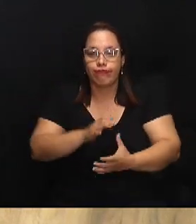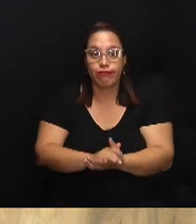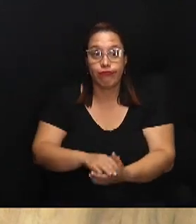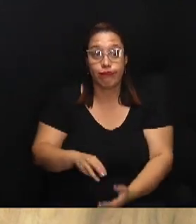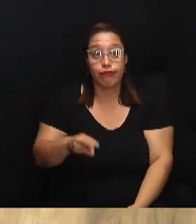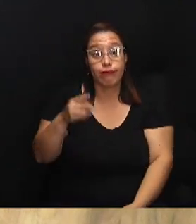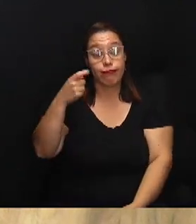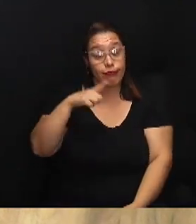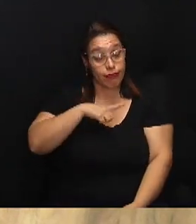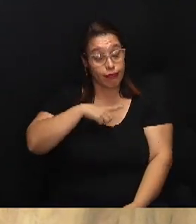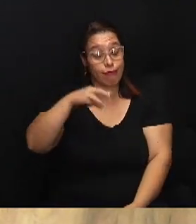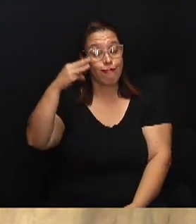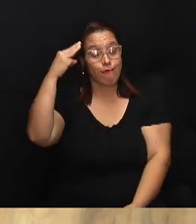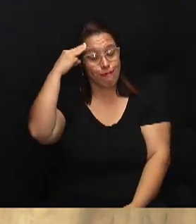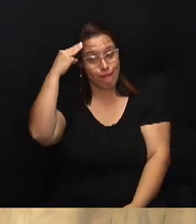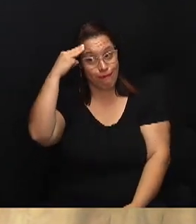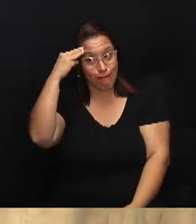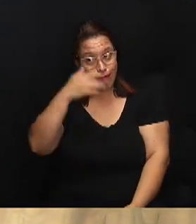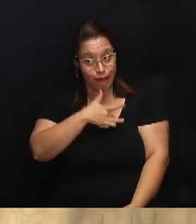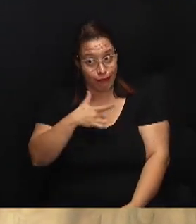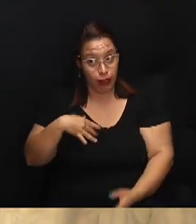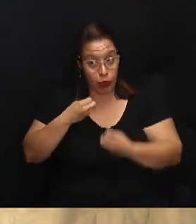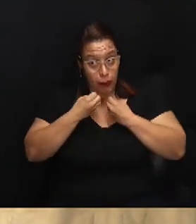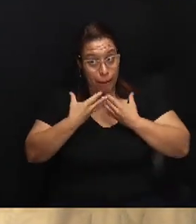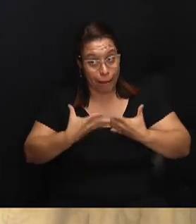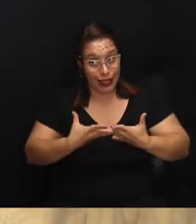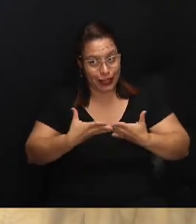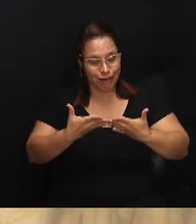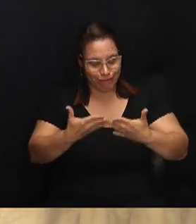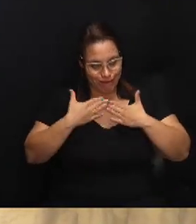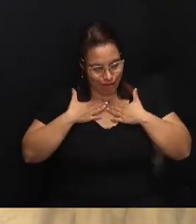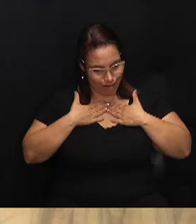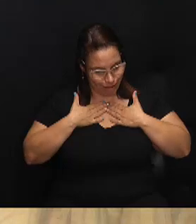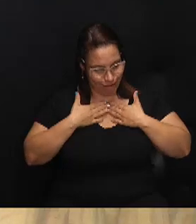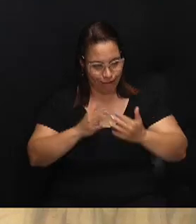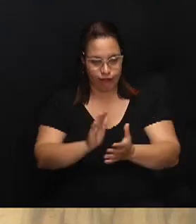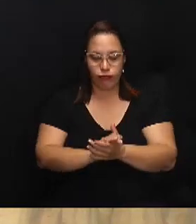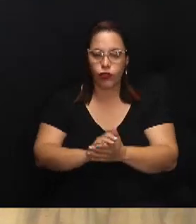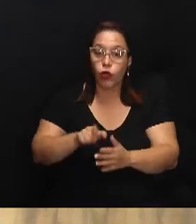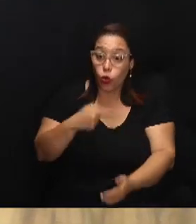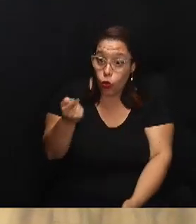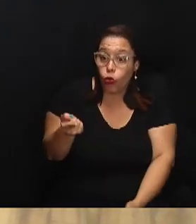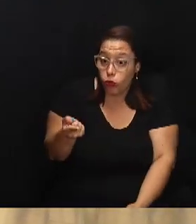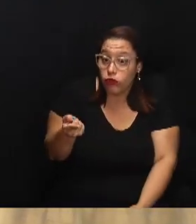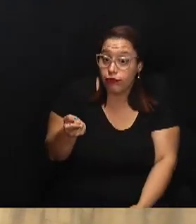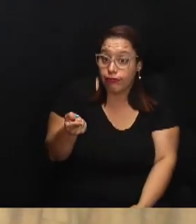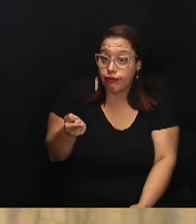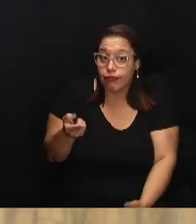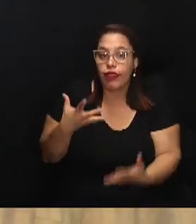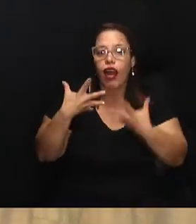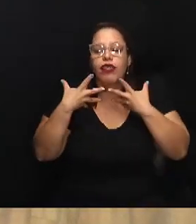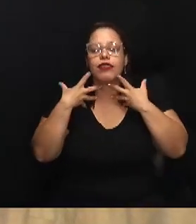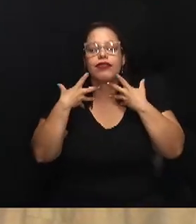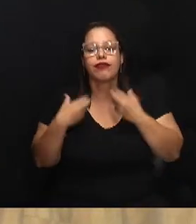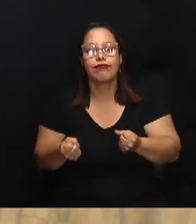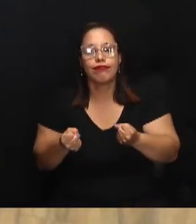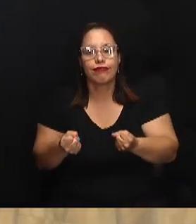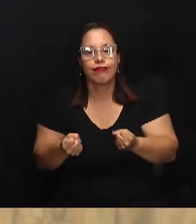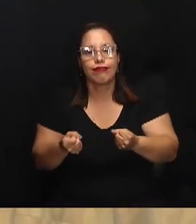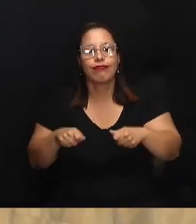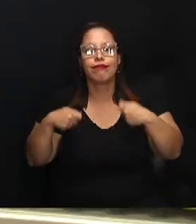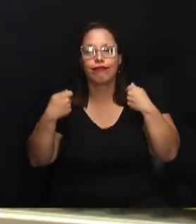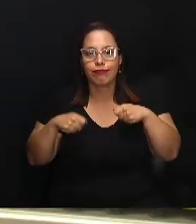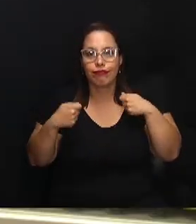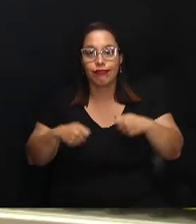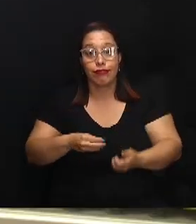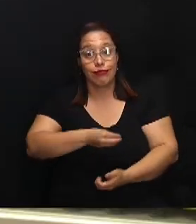saúde mental é estar bem consigo mesmo e com os outros, aceitar as exigências